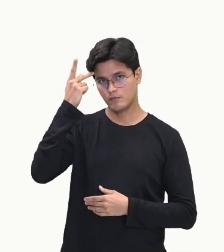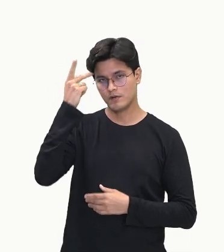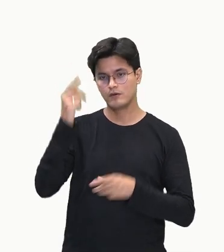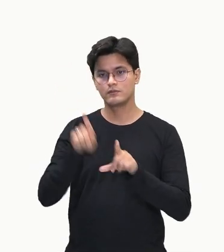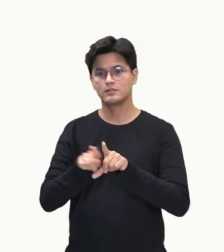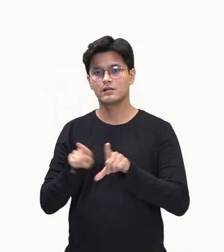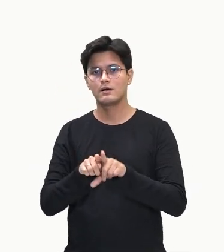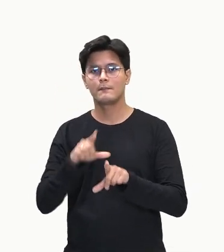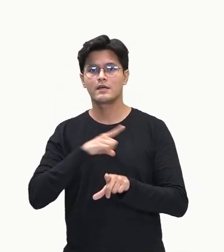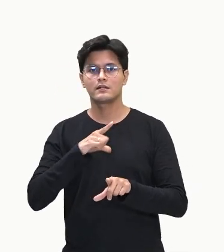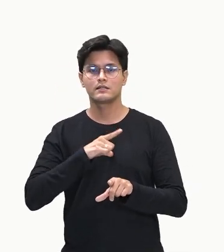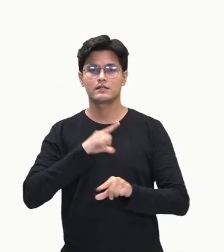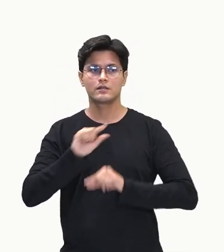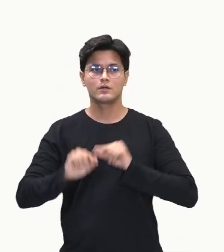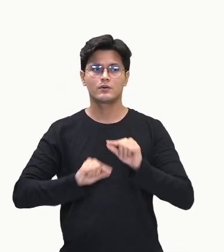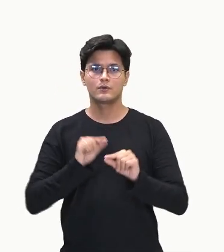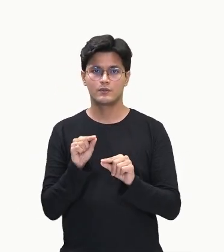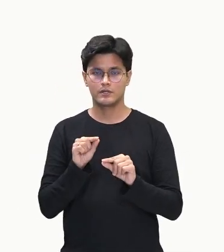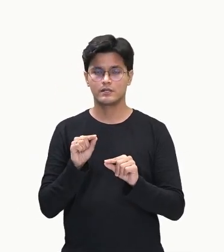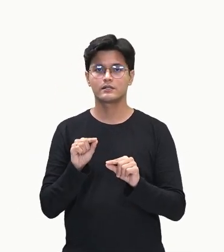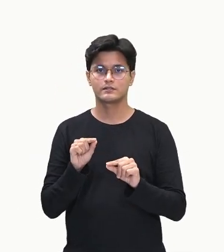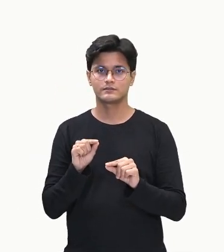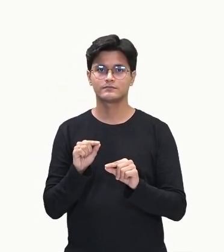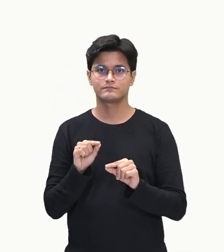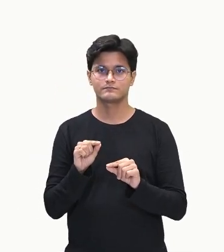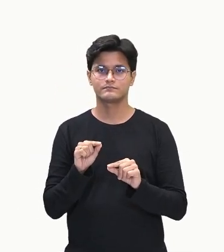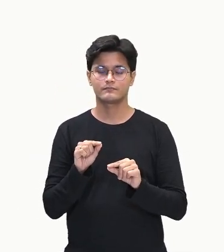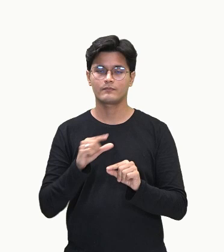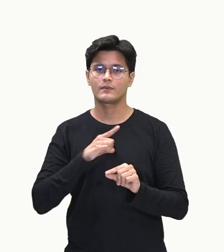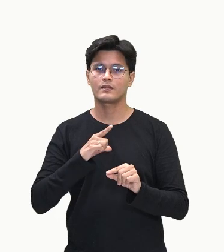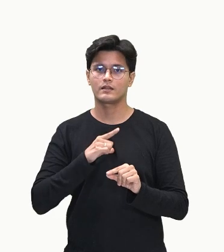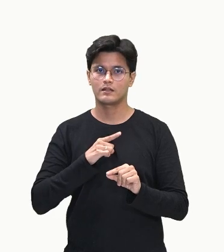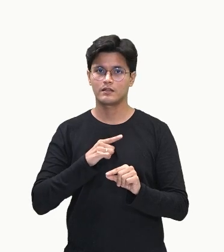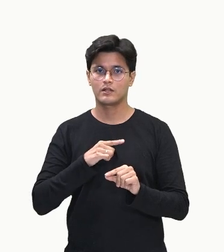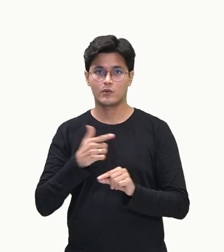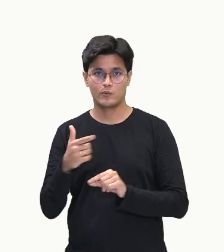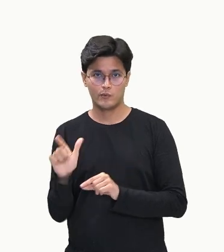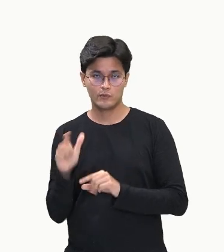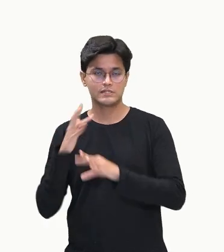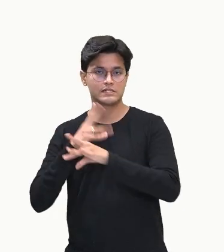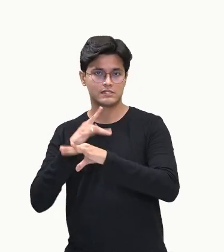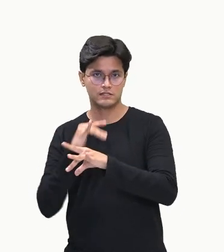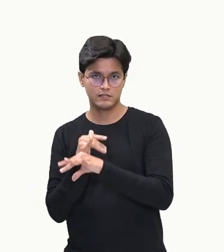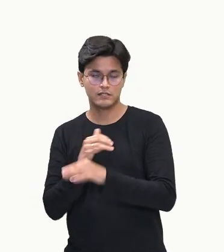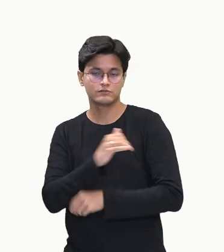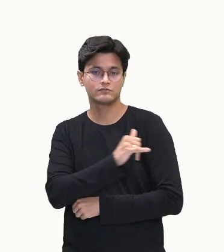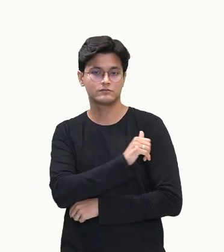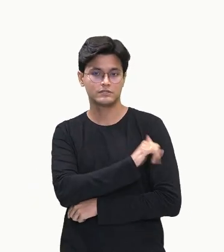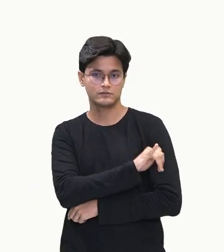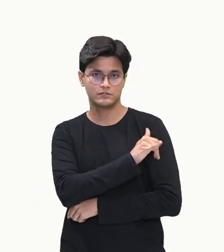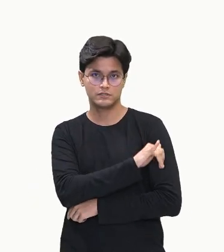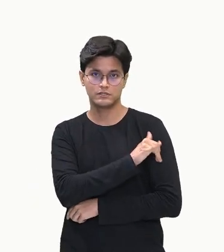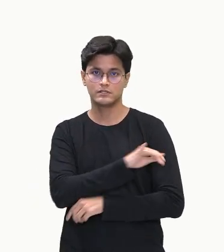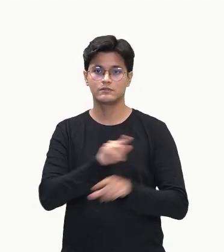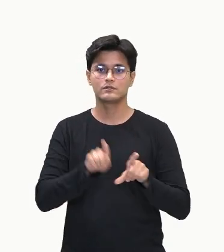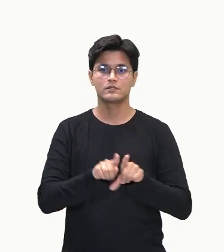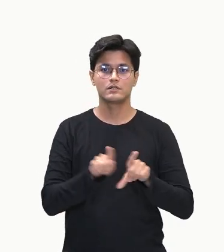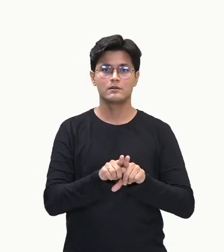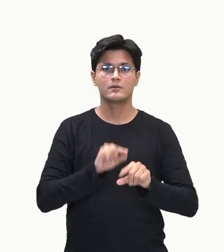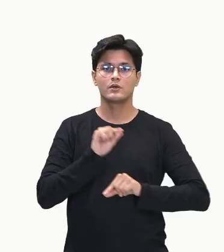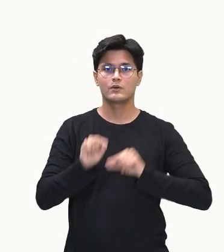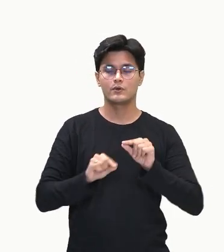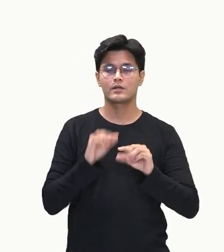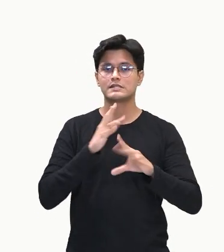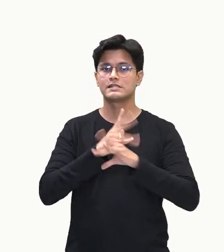metrópole nacional, nós vamos ter a cidade do Rio de Janeiro e a cidade